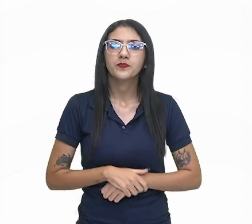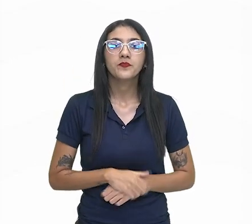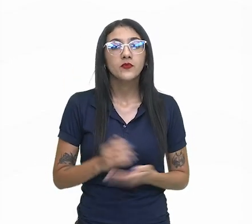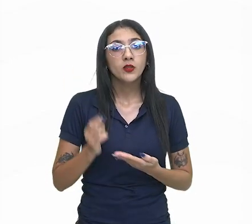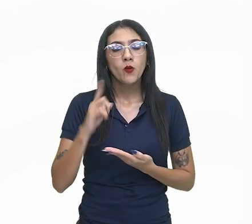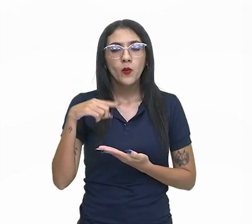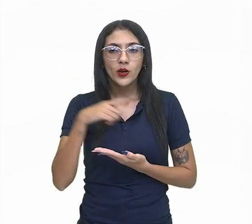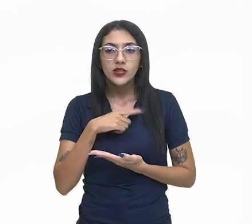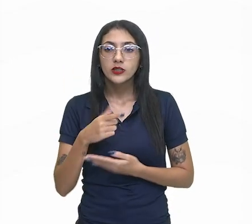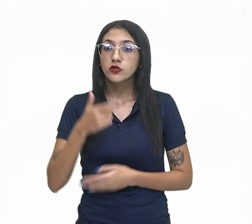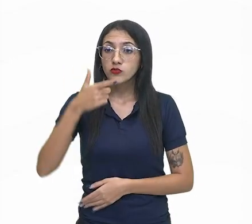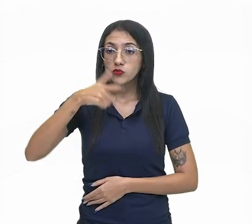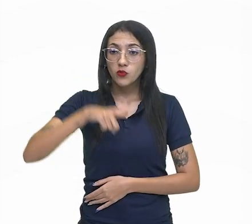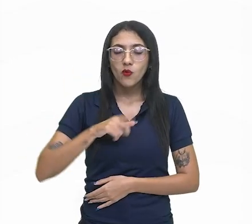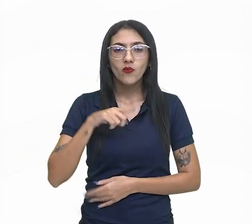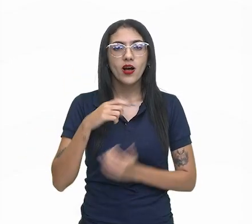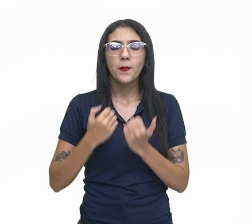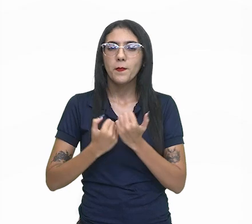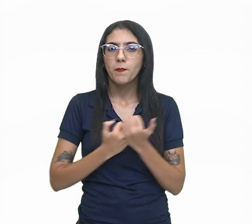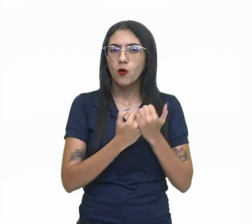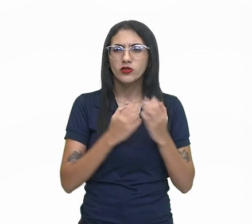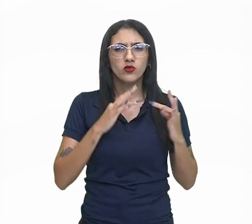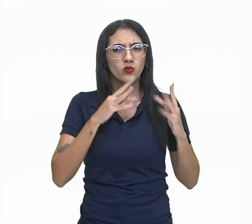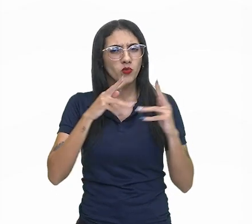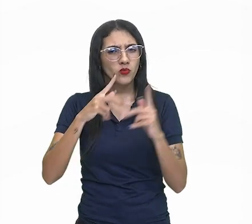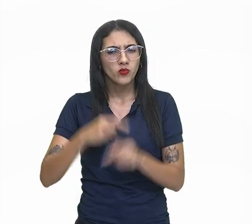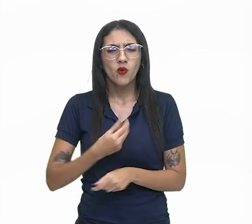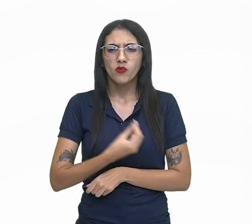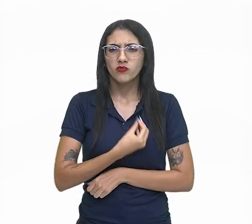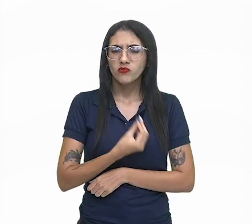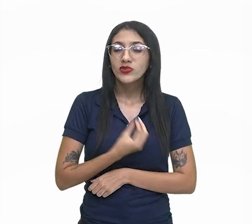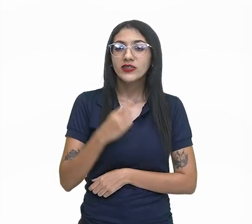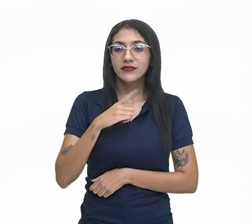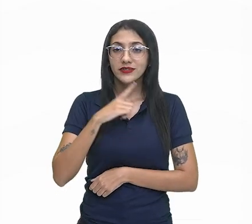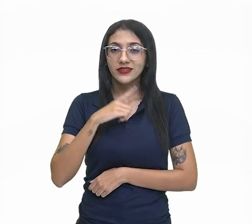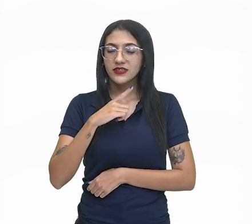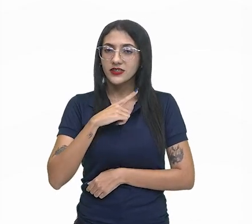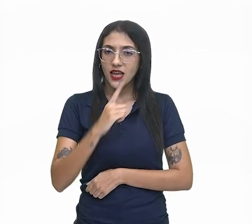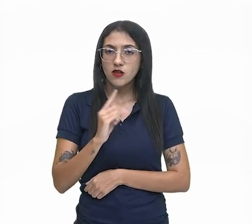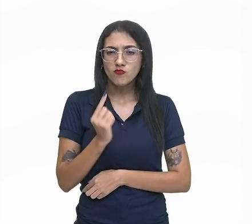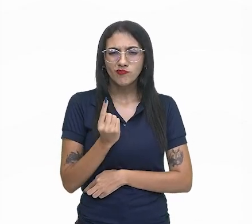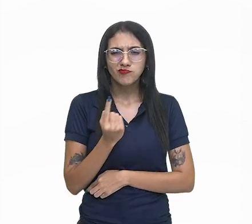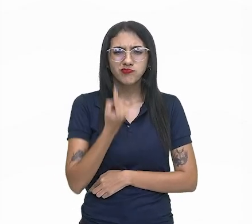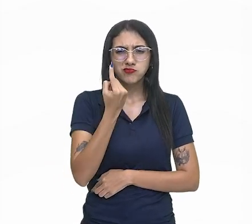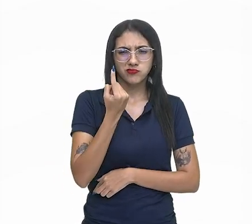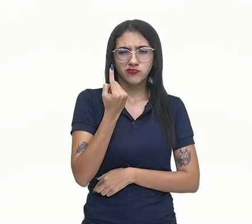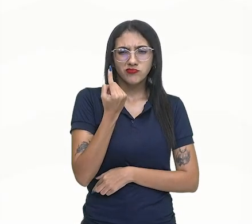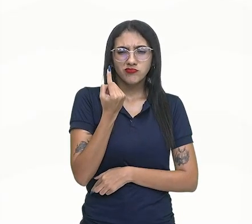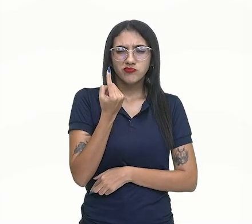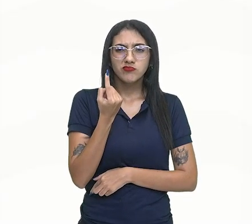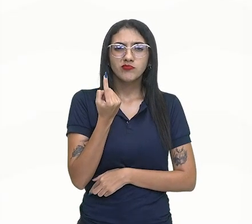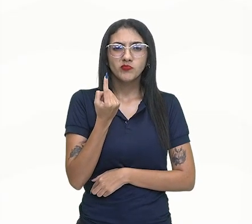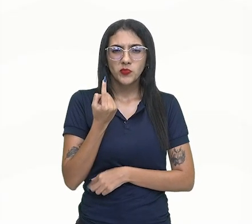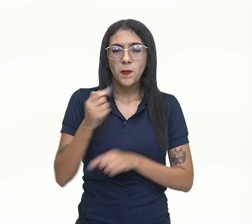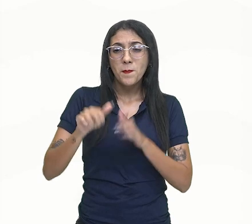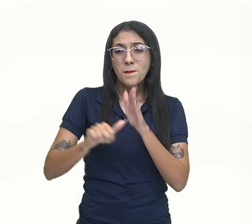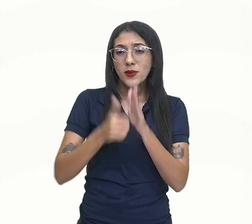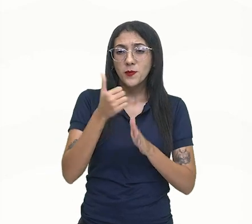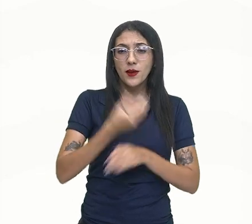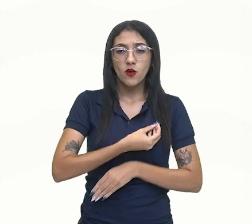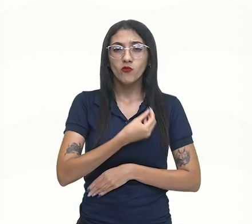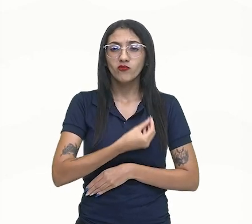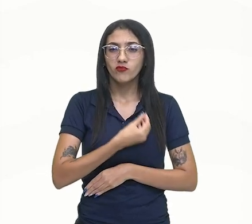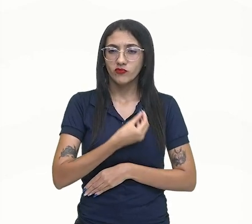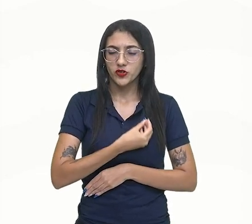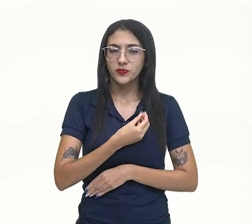ele sustenta que todos os organismos têm descendentes de um ancestral compartilhado. E por isso que